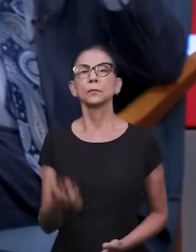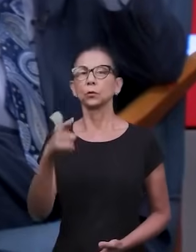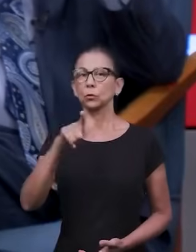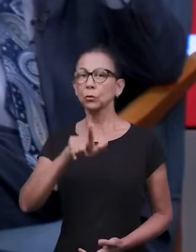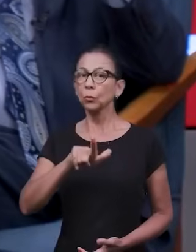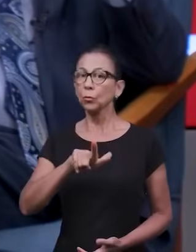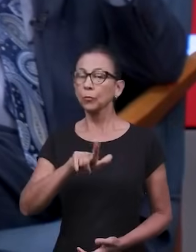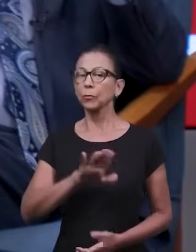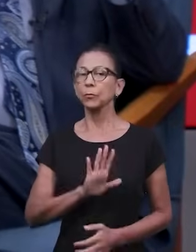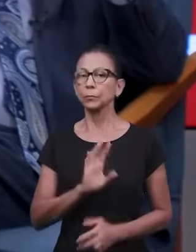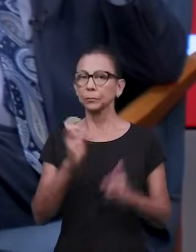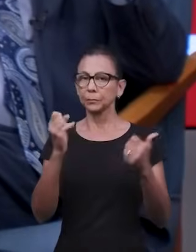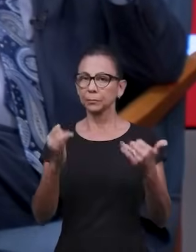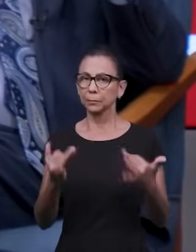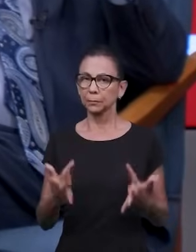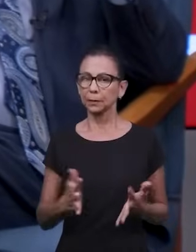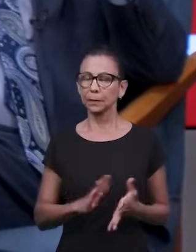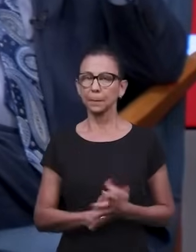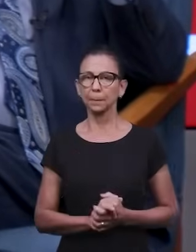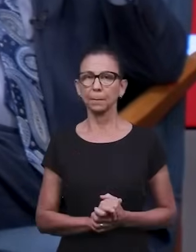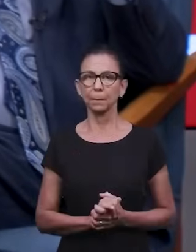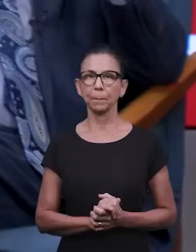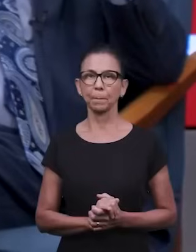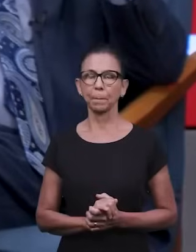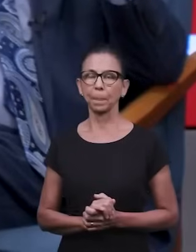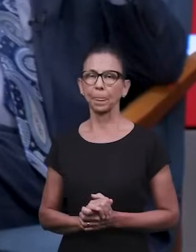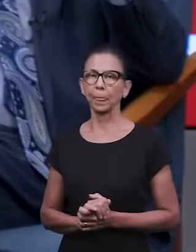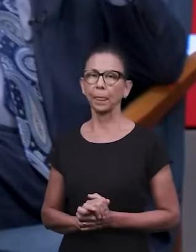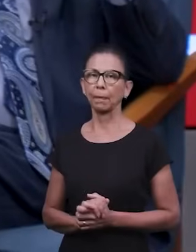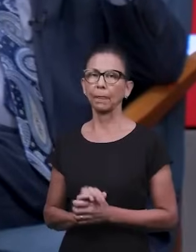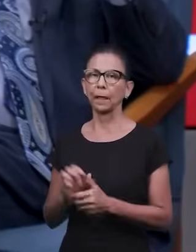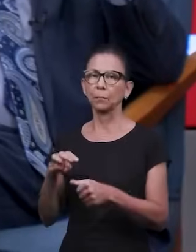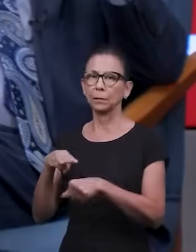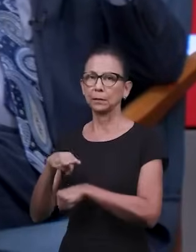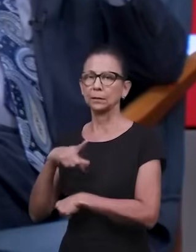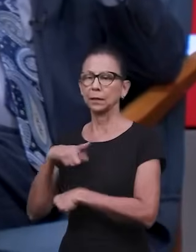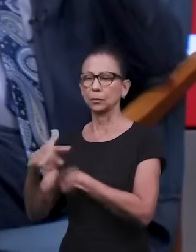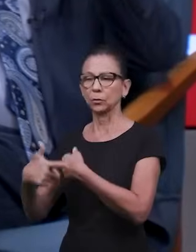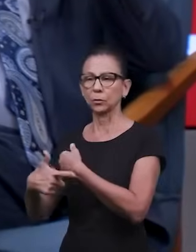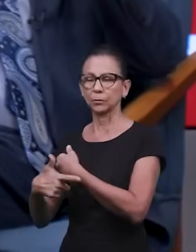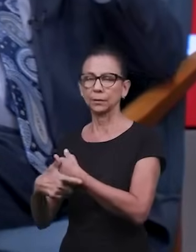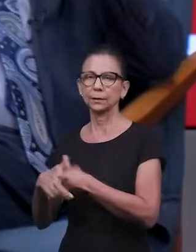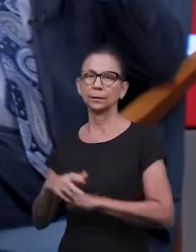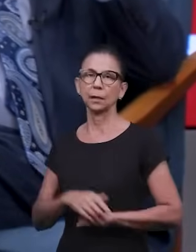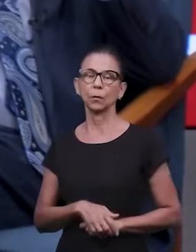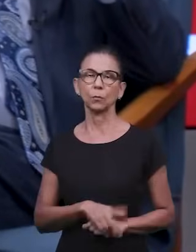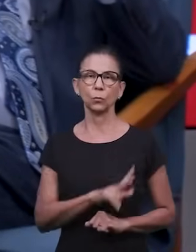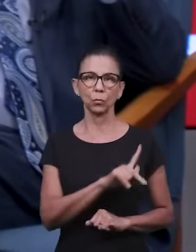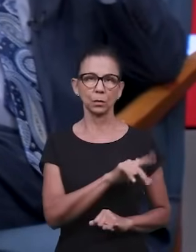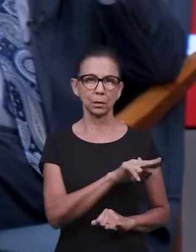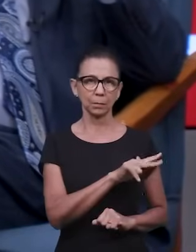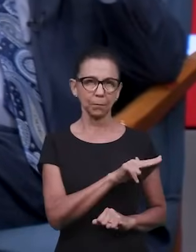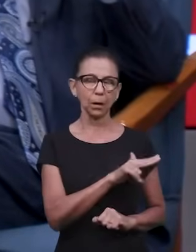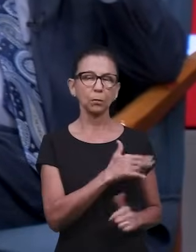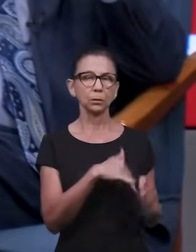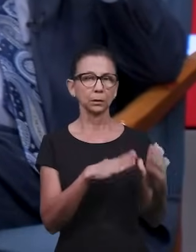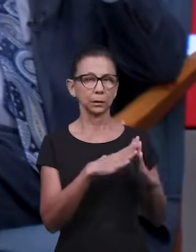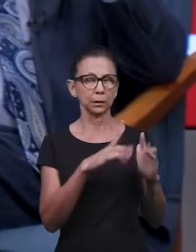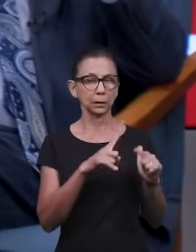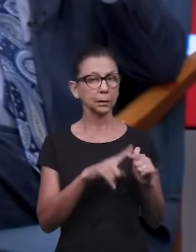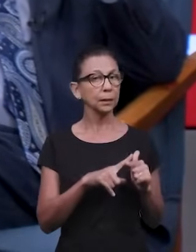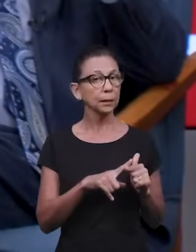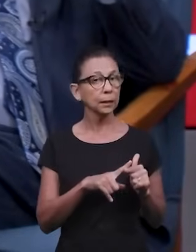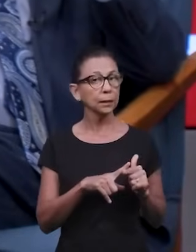repito é diferente do rebanho ele não é maior do que qualquer